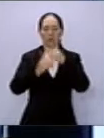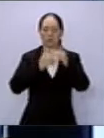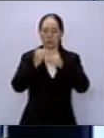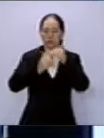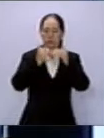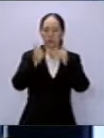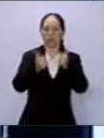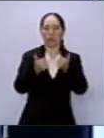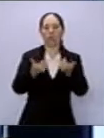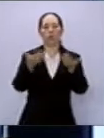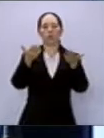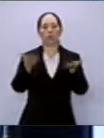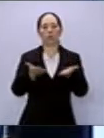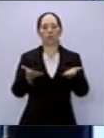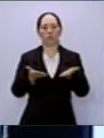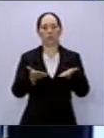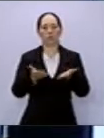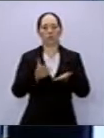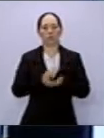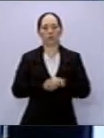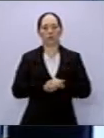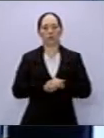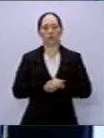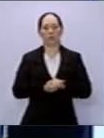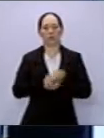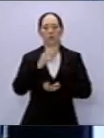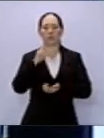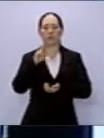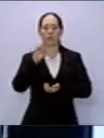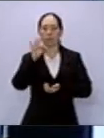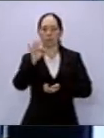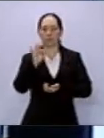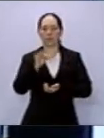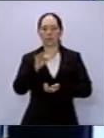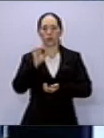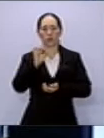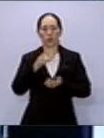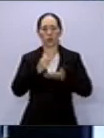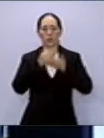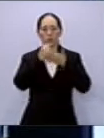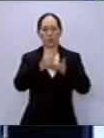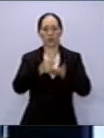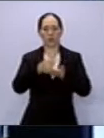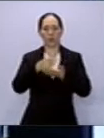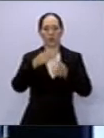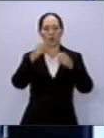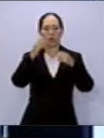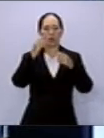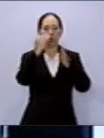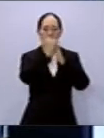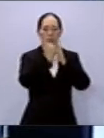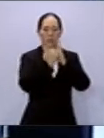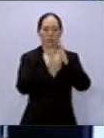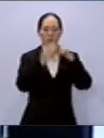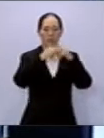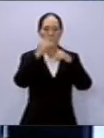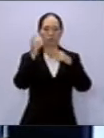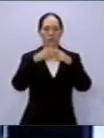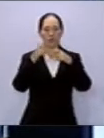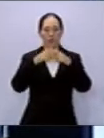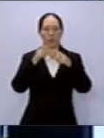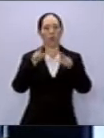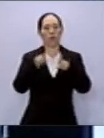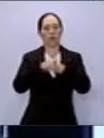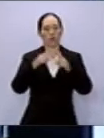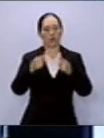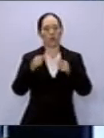Claro a posição da Cut não só favorável a política do Mais Médicos estabelecida pelo Governo Federal